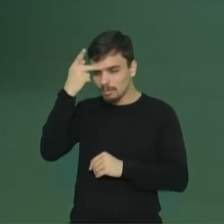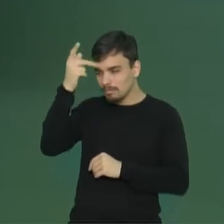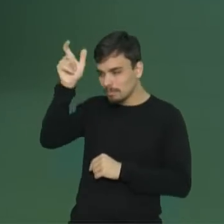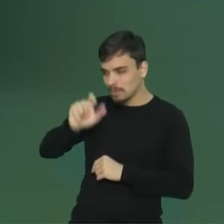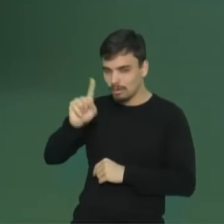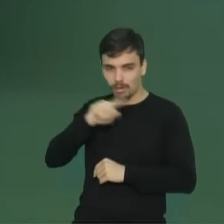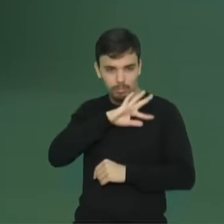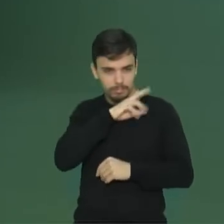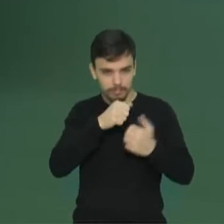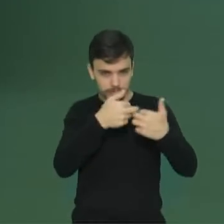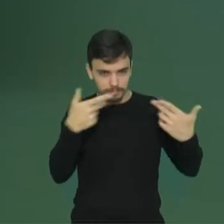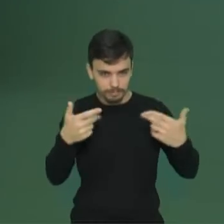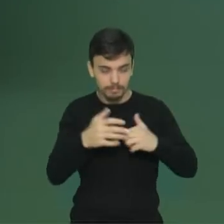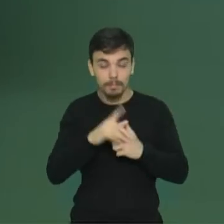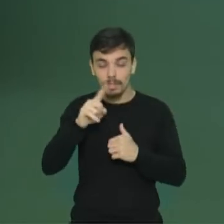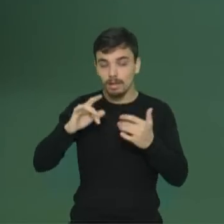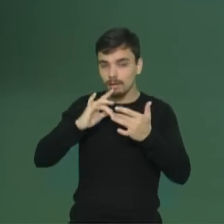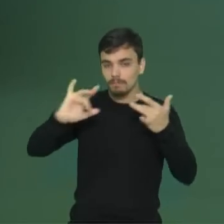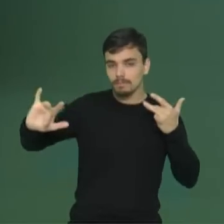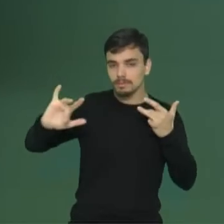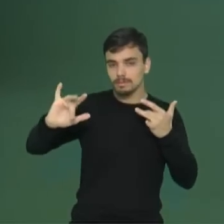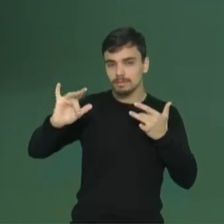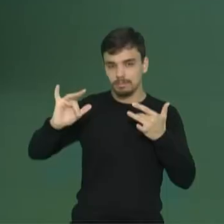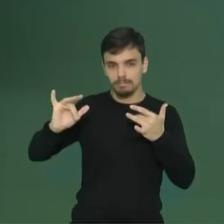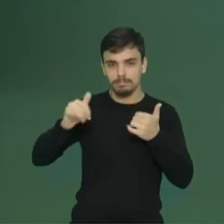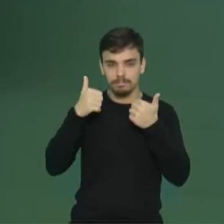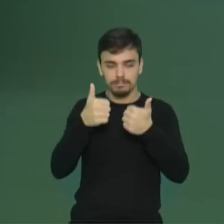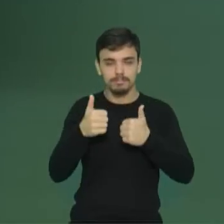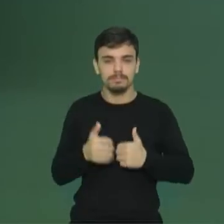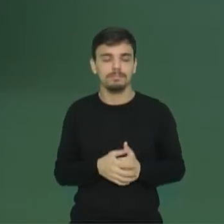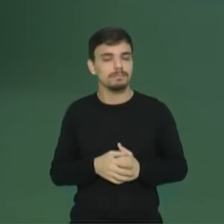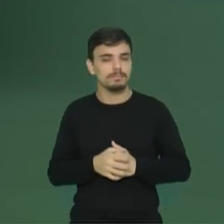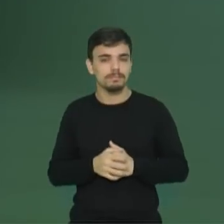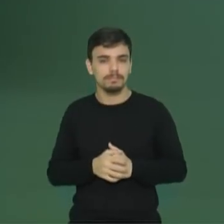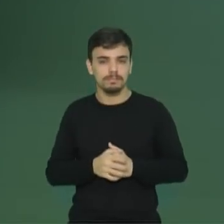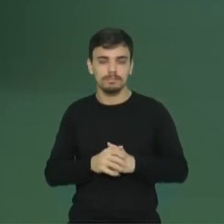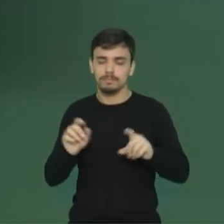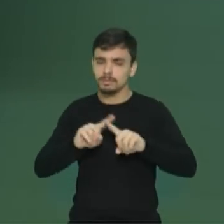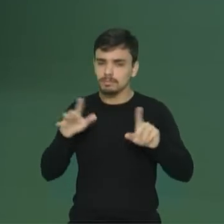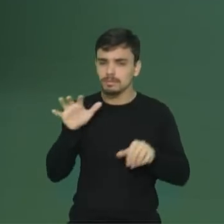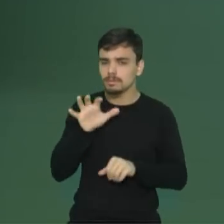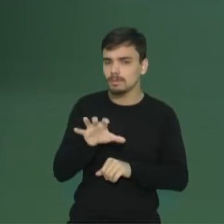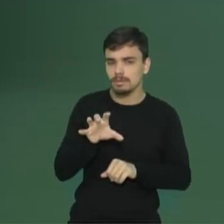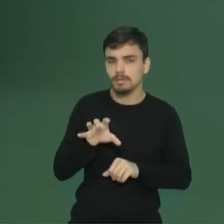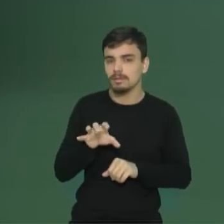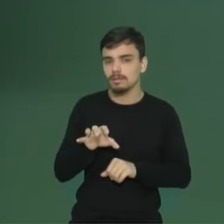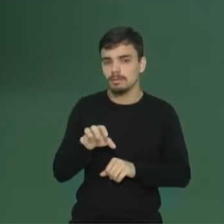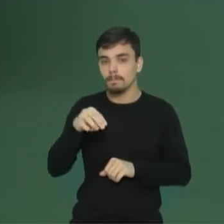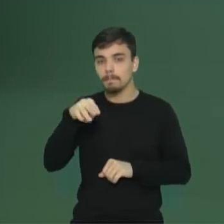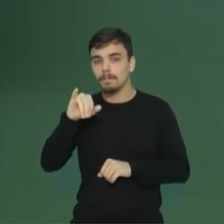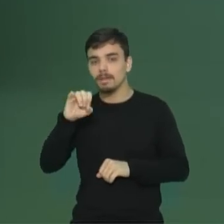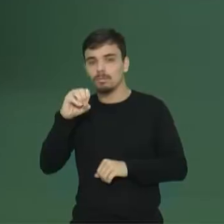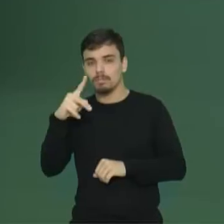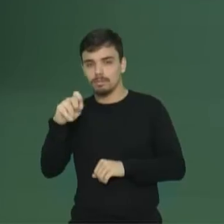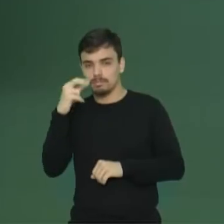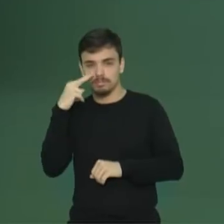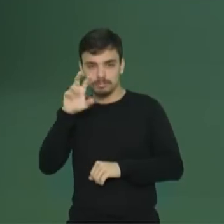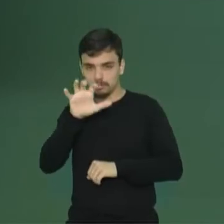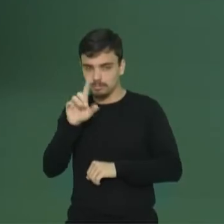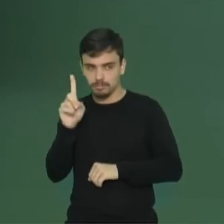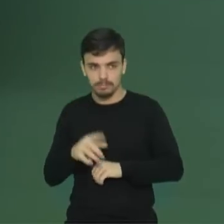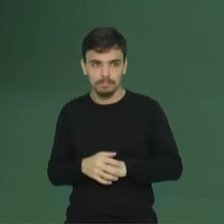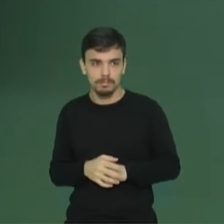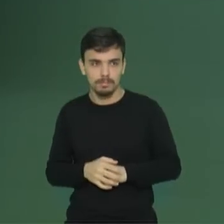Divergente porque ela afasta os raios de luz. Então, mais ou menos como um míope enxerga. Aí aqui, quem